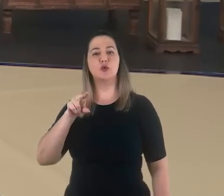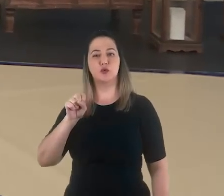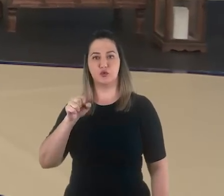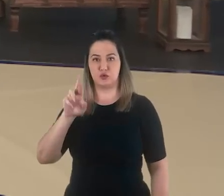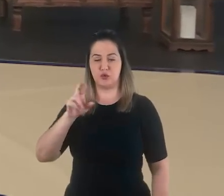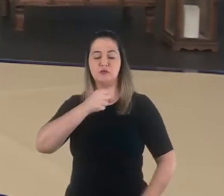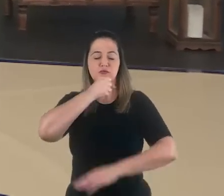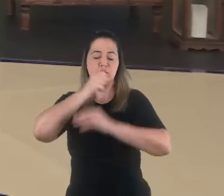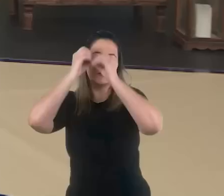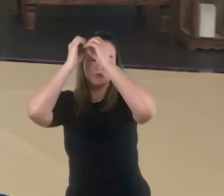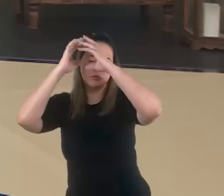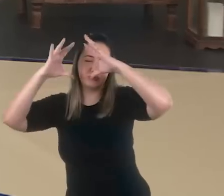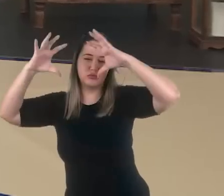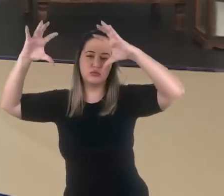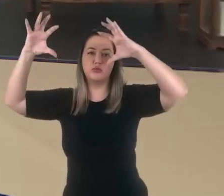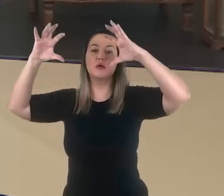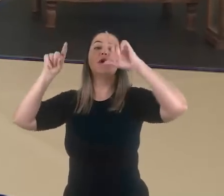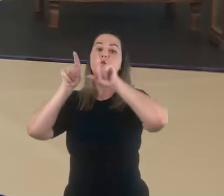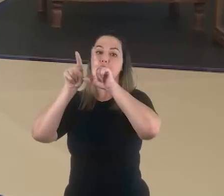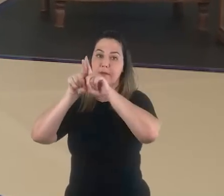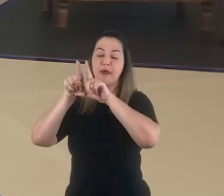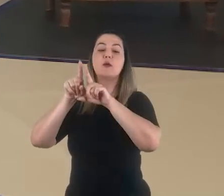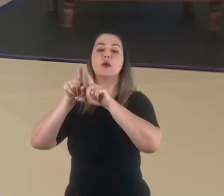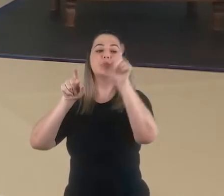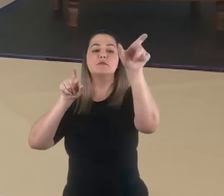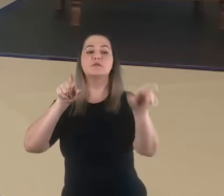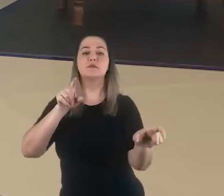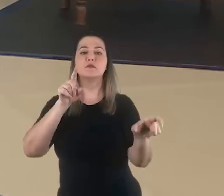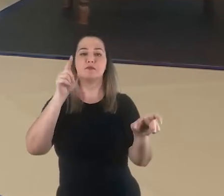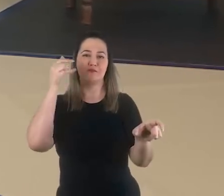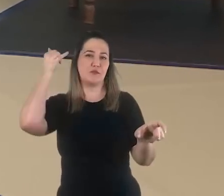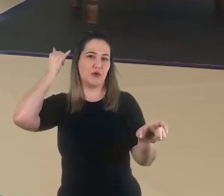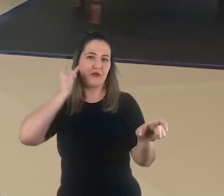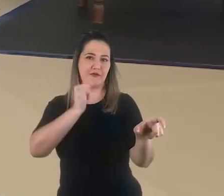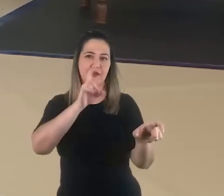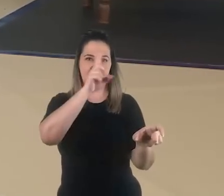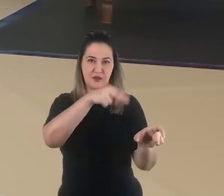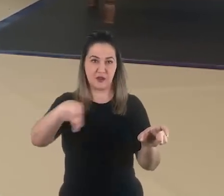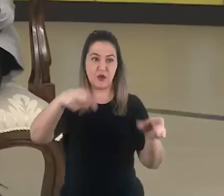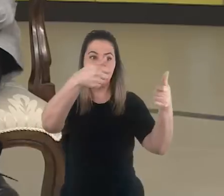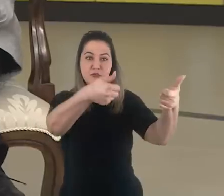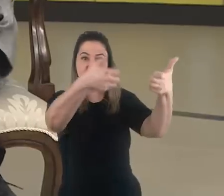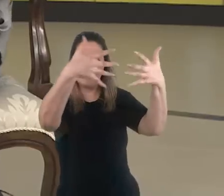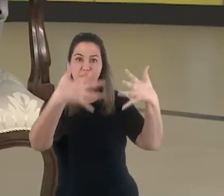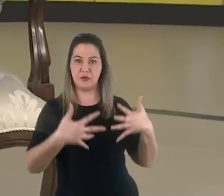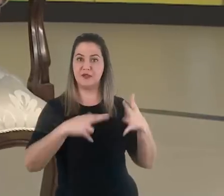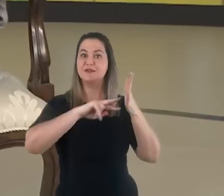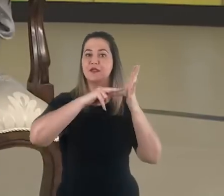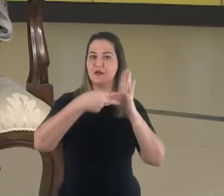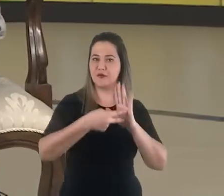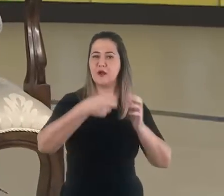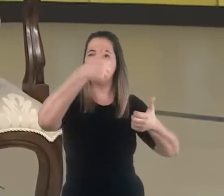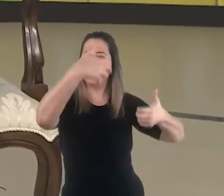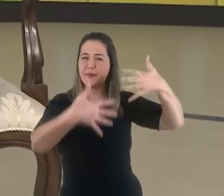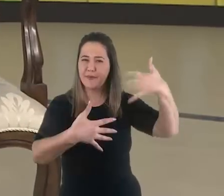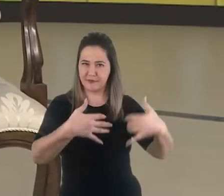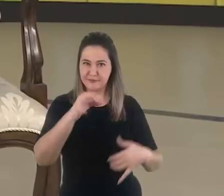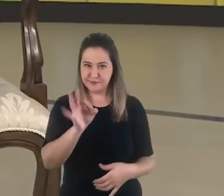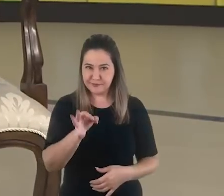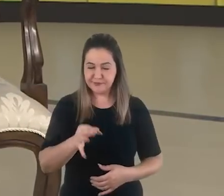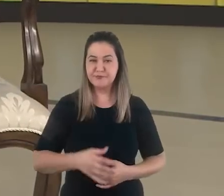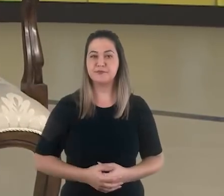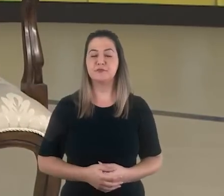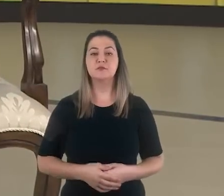foi revelado por Deus ao profeta Daniel, que comunicou ao rei. Ali nós vimos também como as